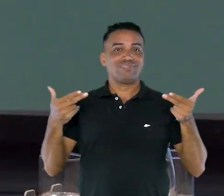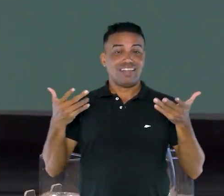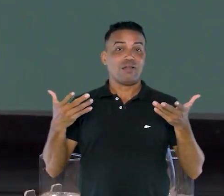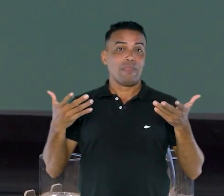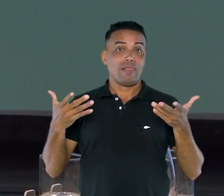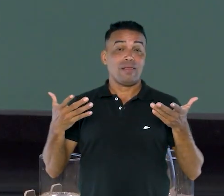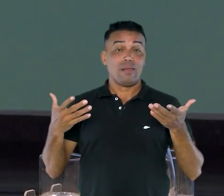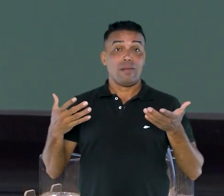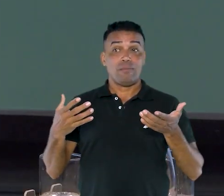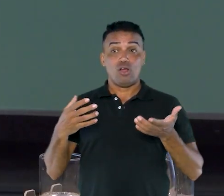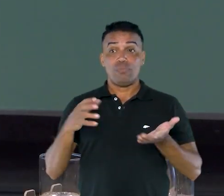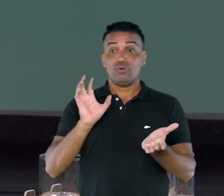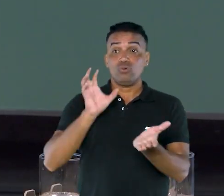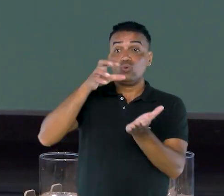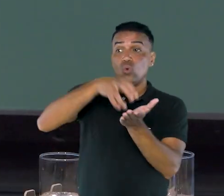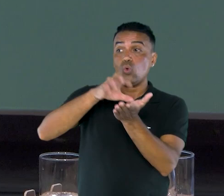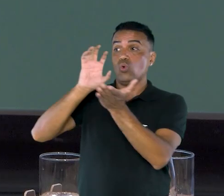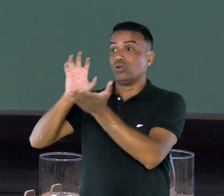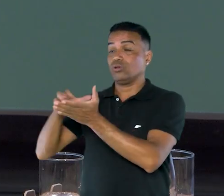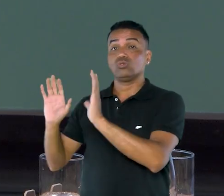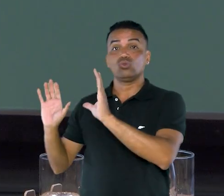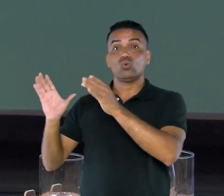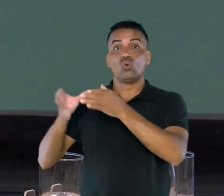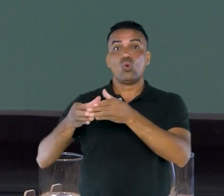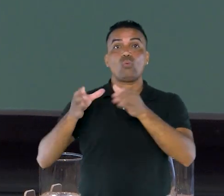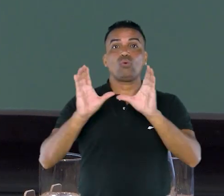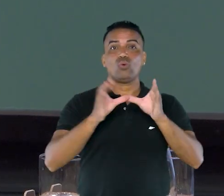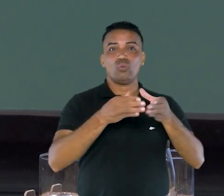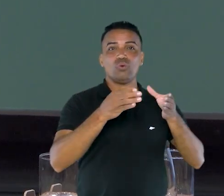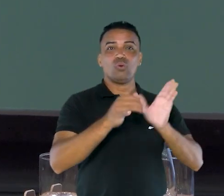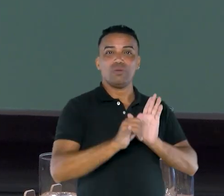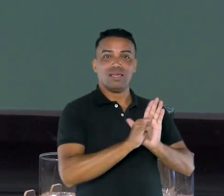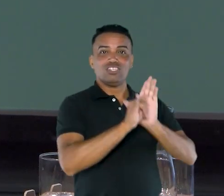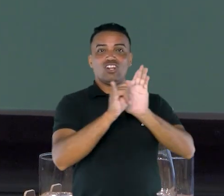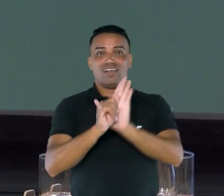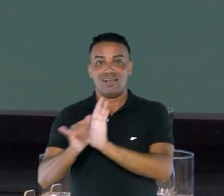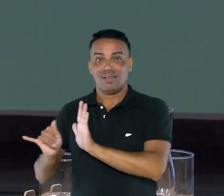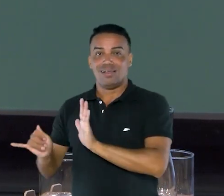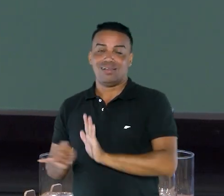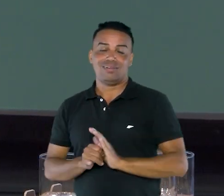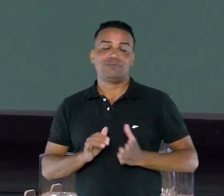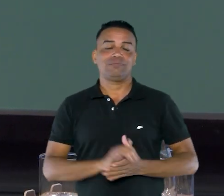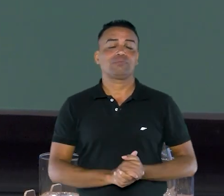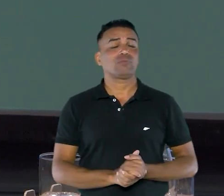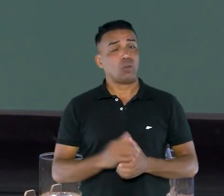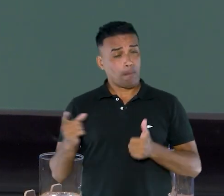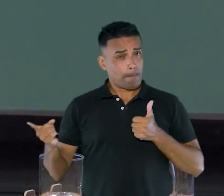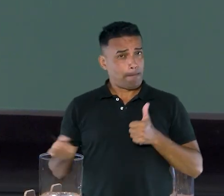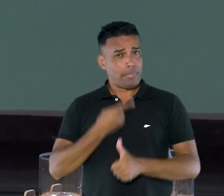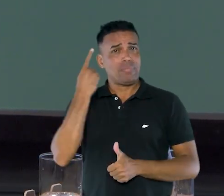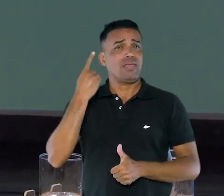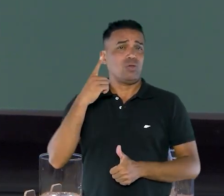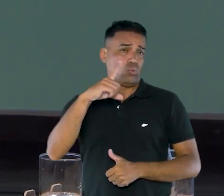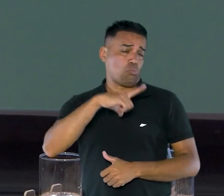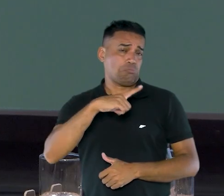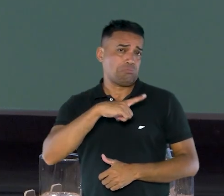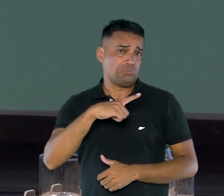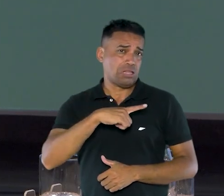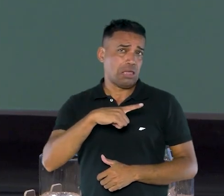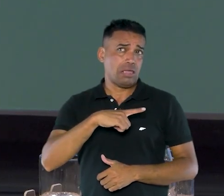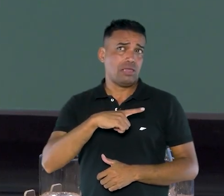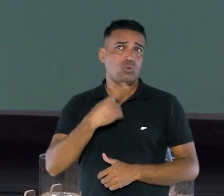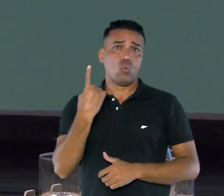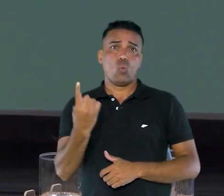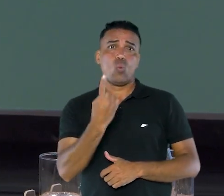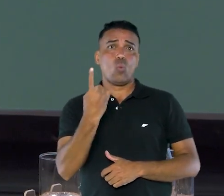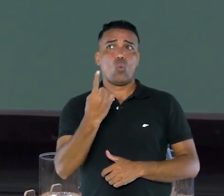além dos núcleos e grupos identitários. Então, primeira coisa é que quando você tem